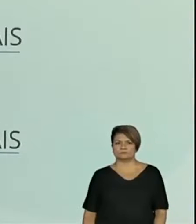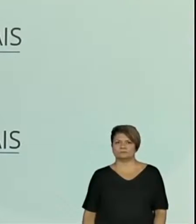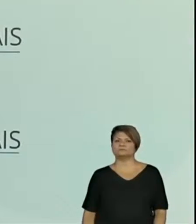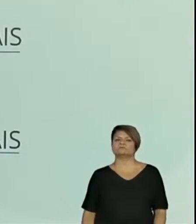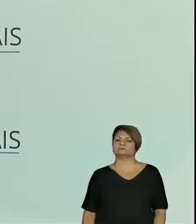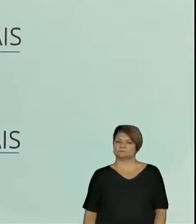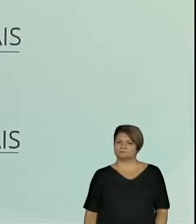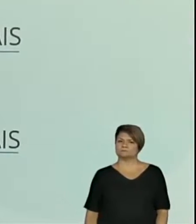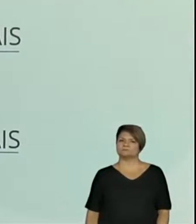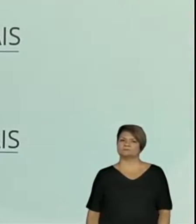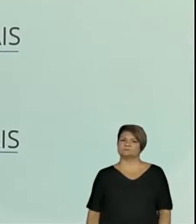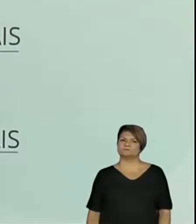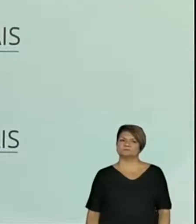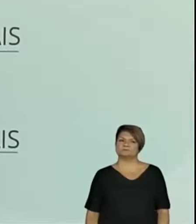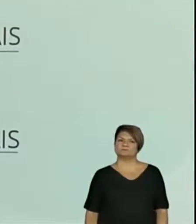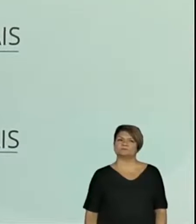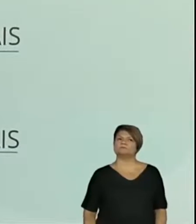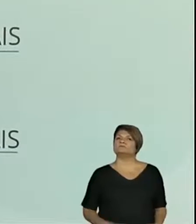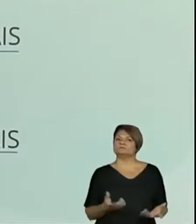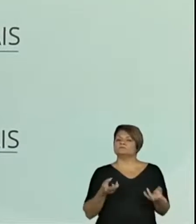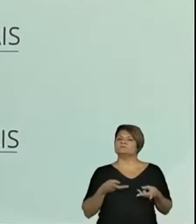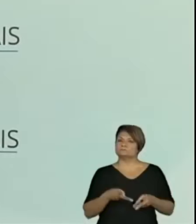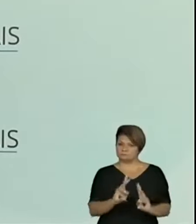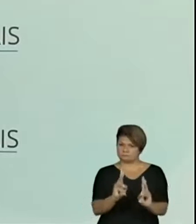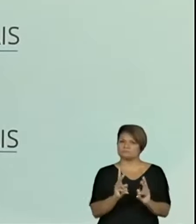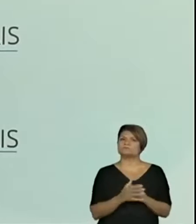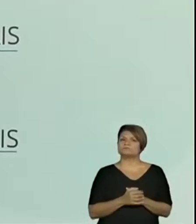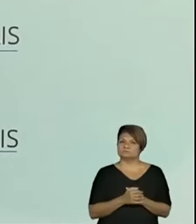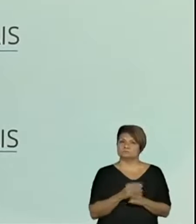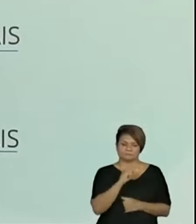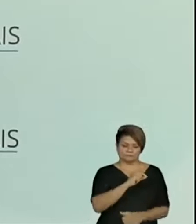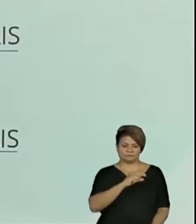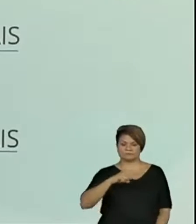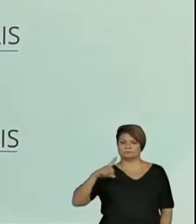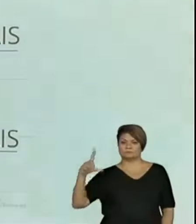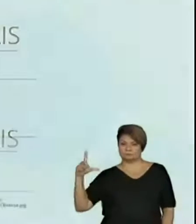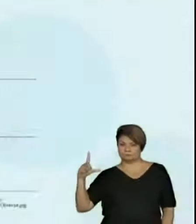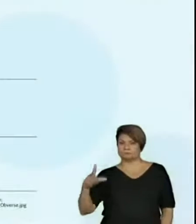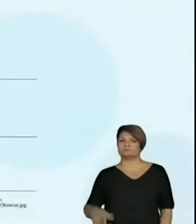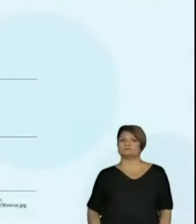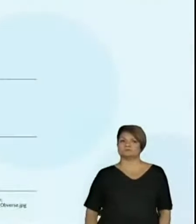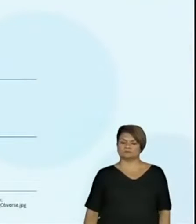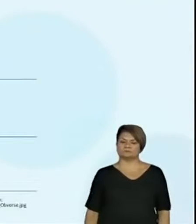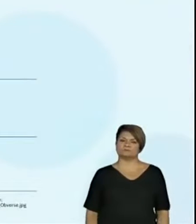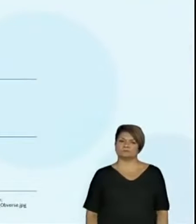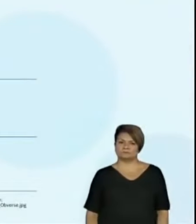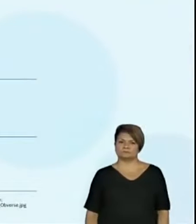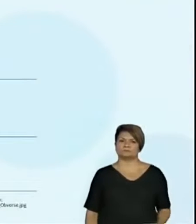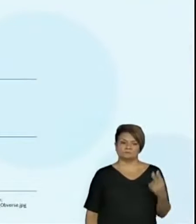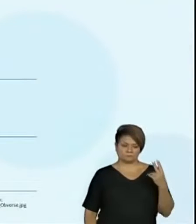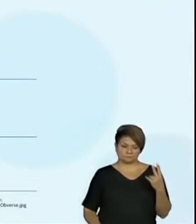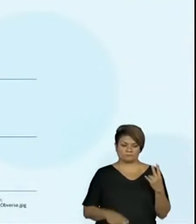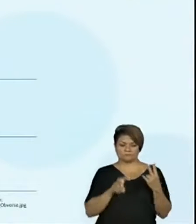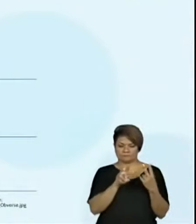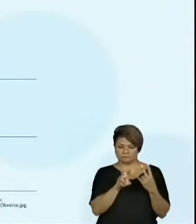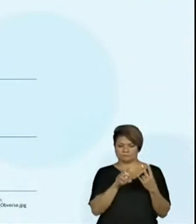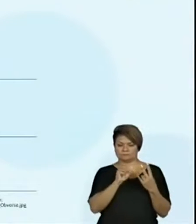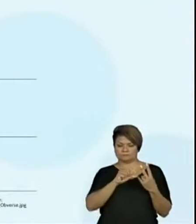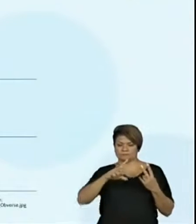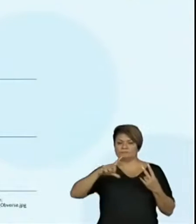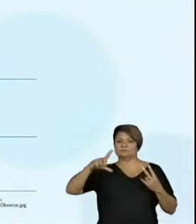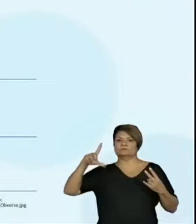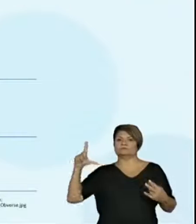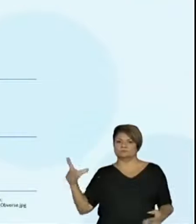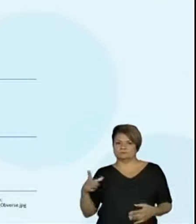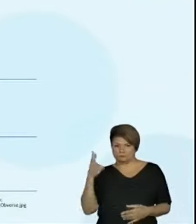R$5. R$5. E a gente continua trabalhando numa ordem crescente, ó. 5 vale mais que 2. Quando a gente pensa até na escala de números,